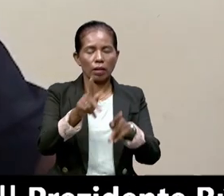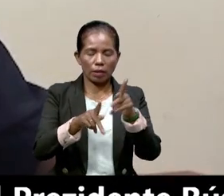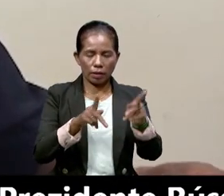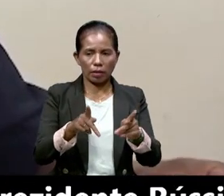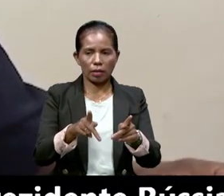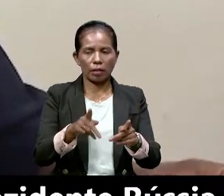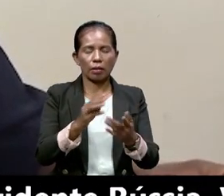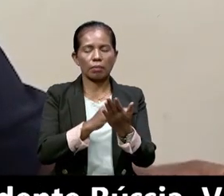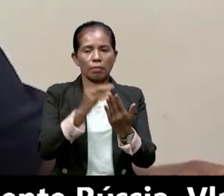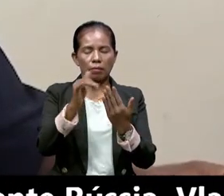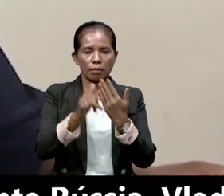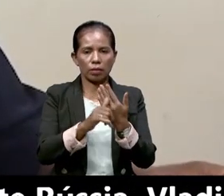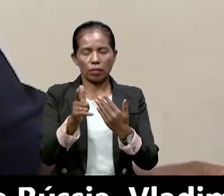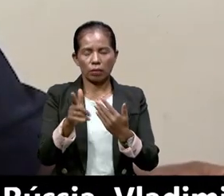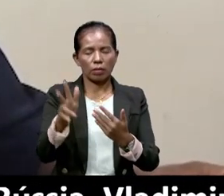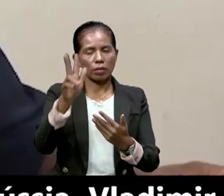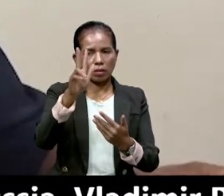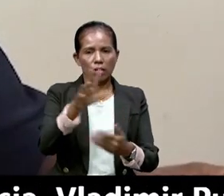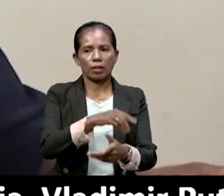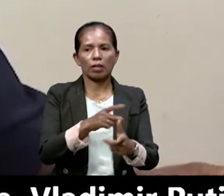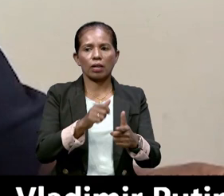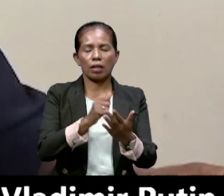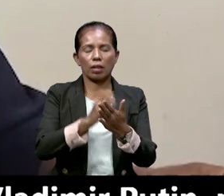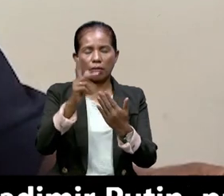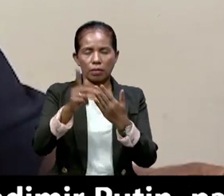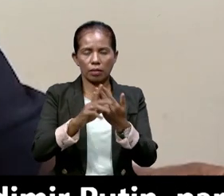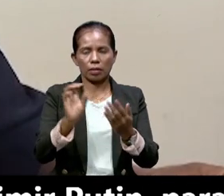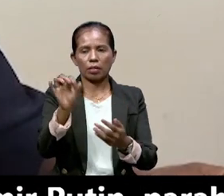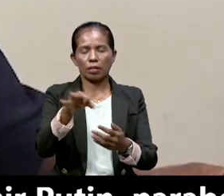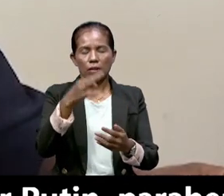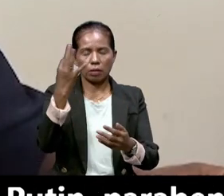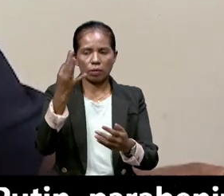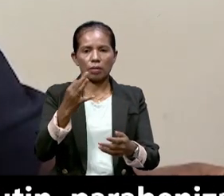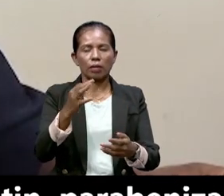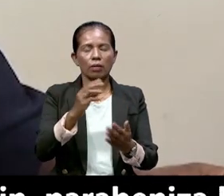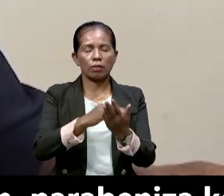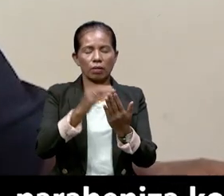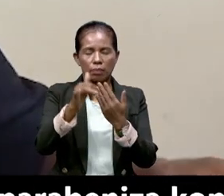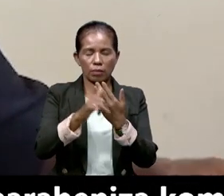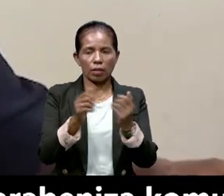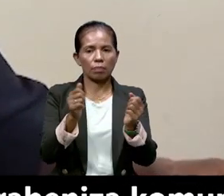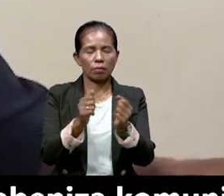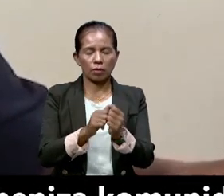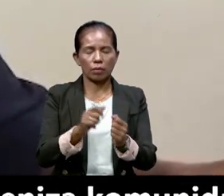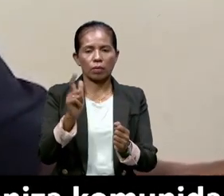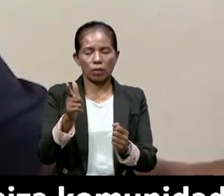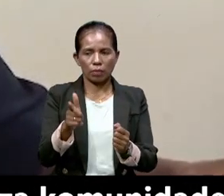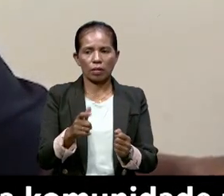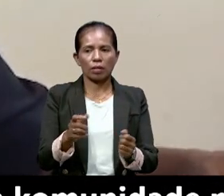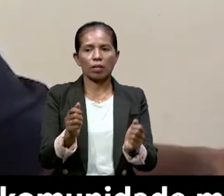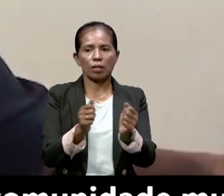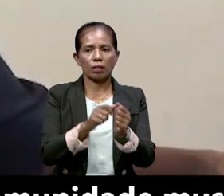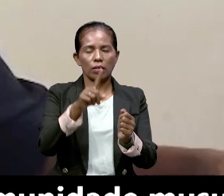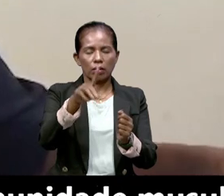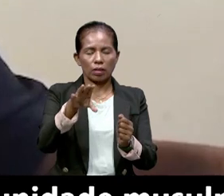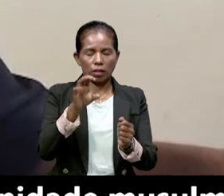março ia 23 pessoas, abril ia 19 pessoas e maio ia 20 pessoas. Total uma vez,